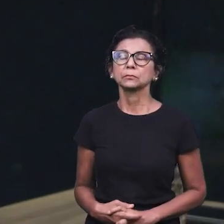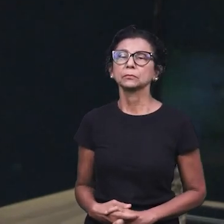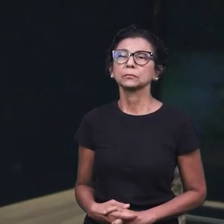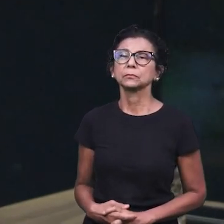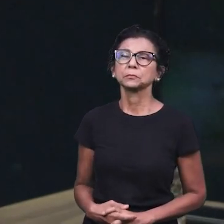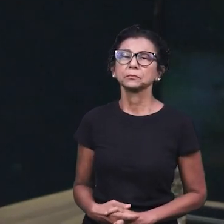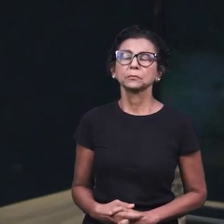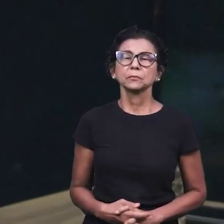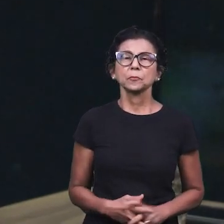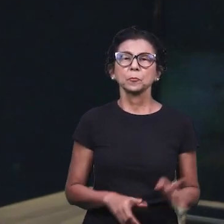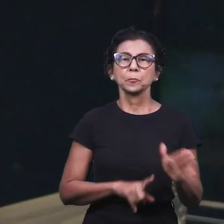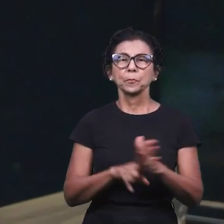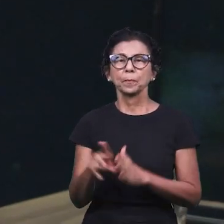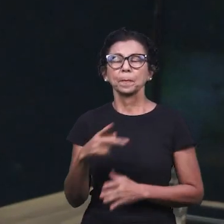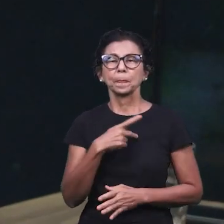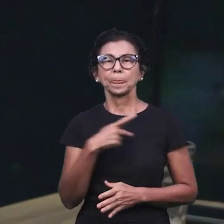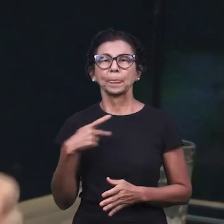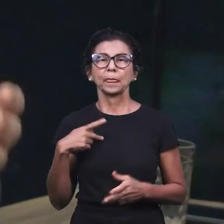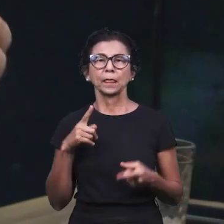pastor Edson.